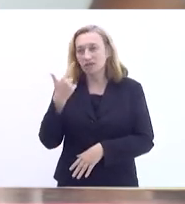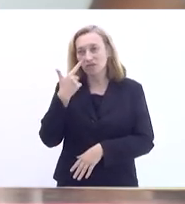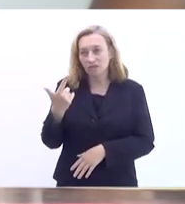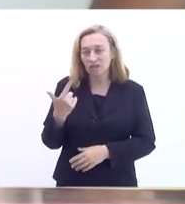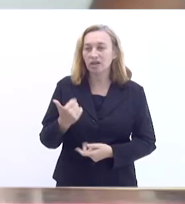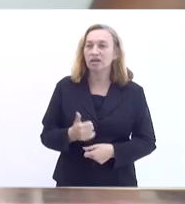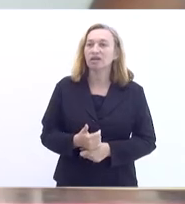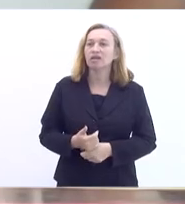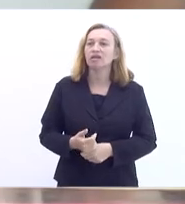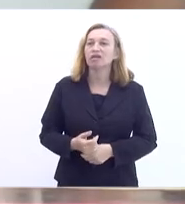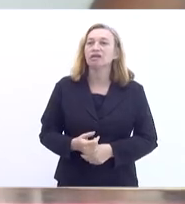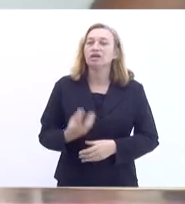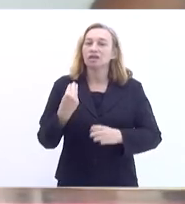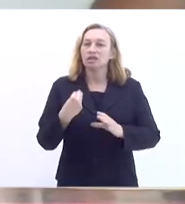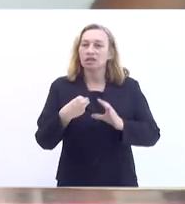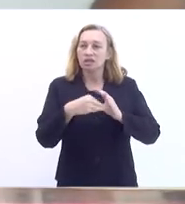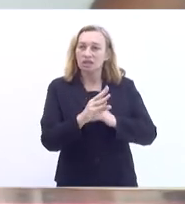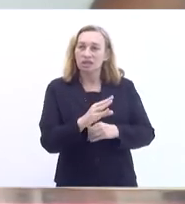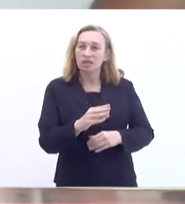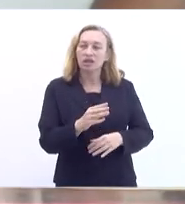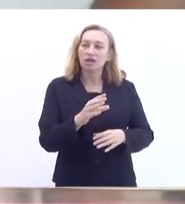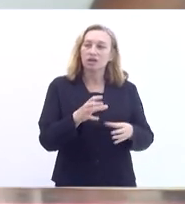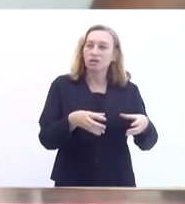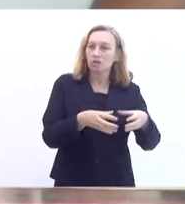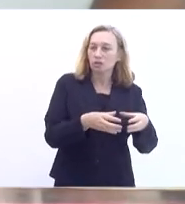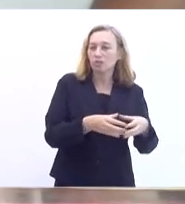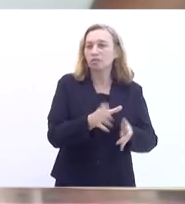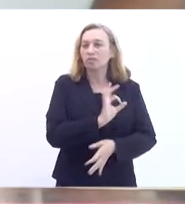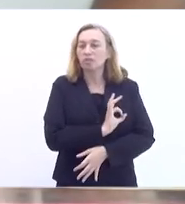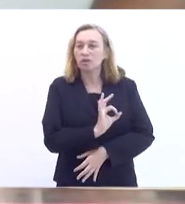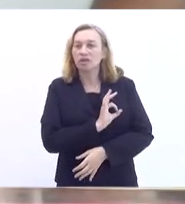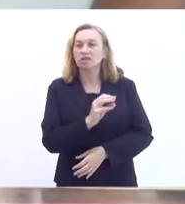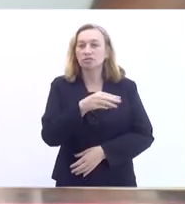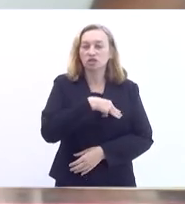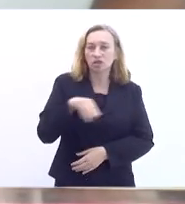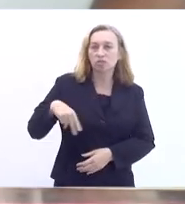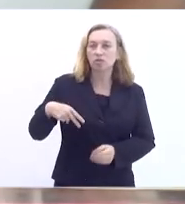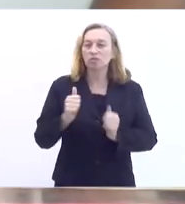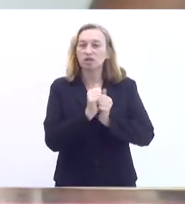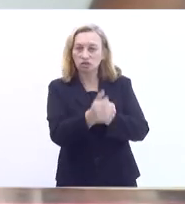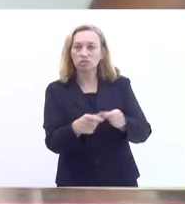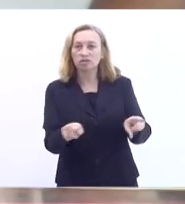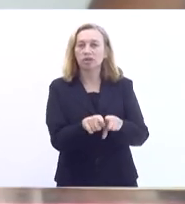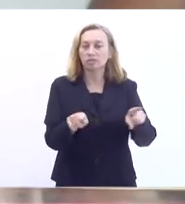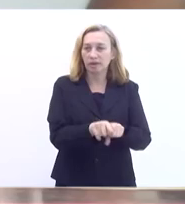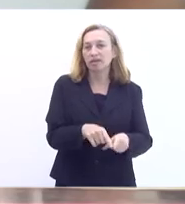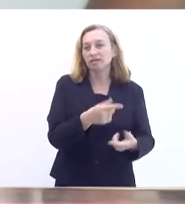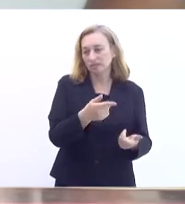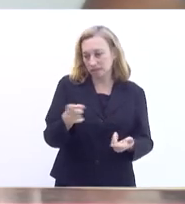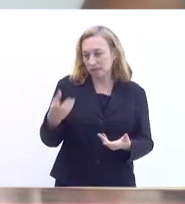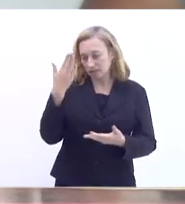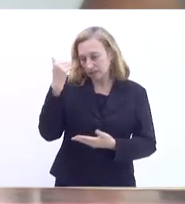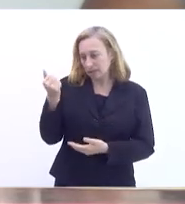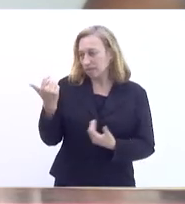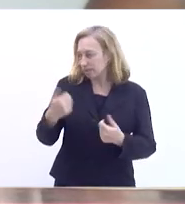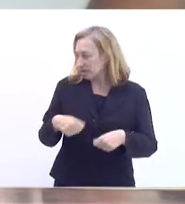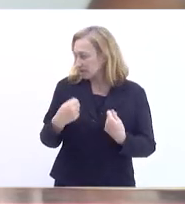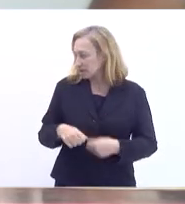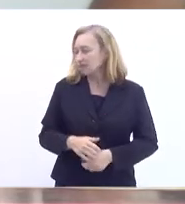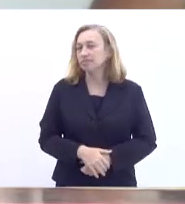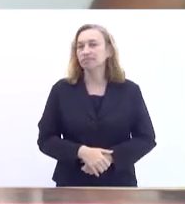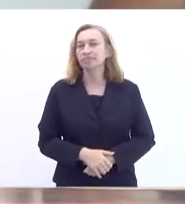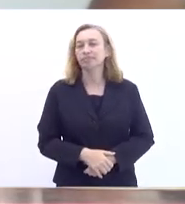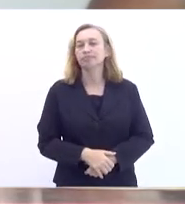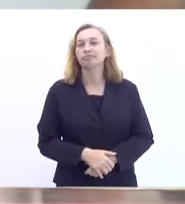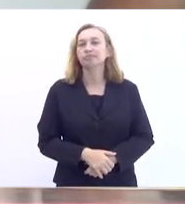questões então só para Corporação mas também Ministério Público tem que ter um acompanhamento não tem jeito você sabe disso a gente até maior boa vontade aqui